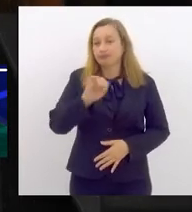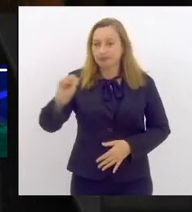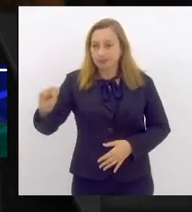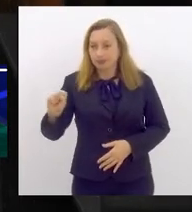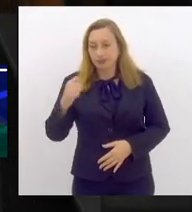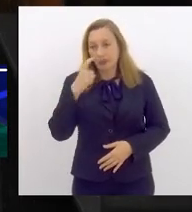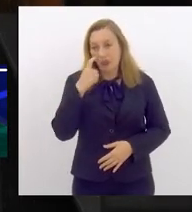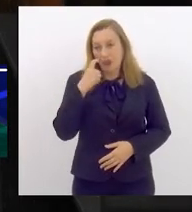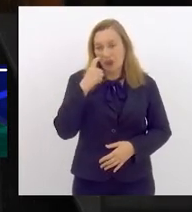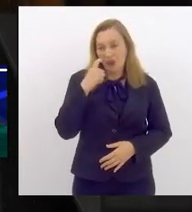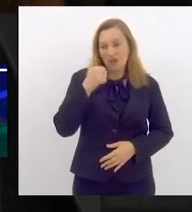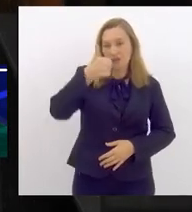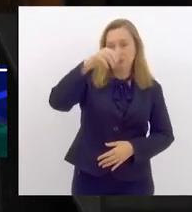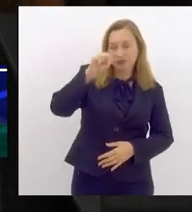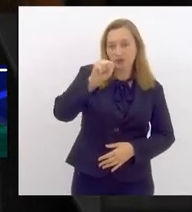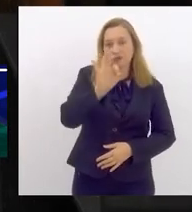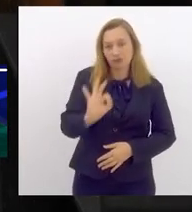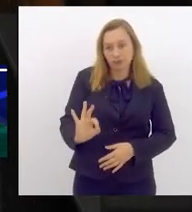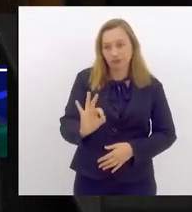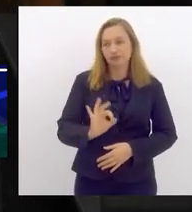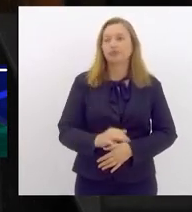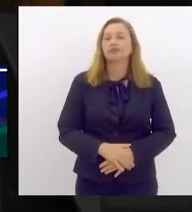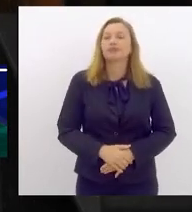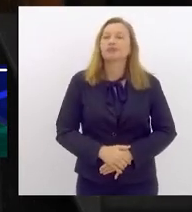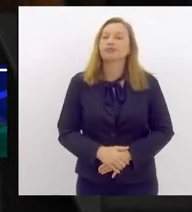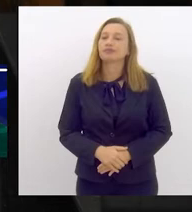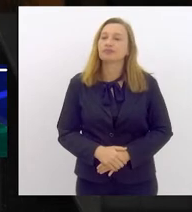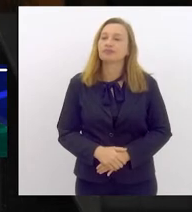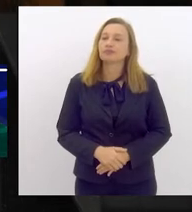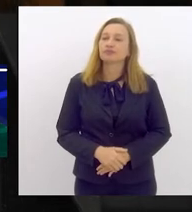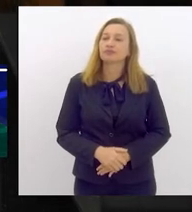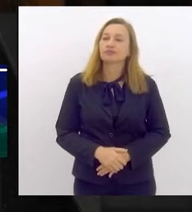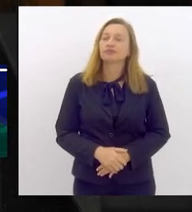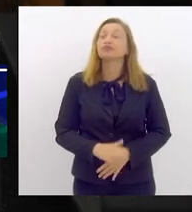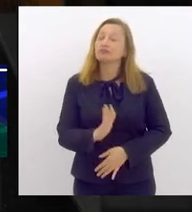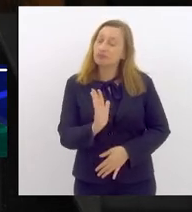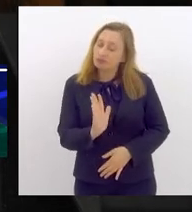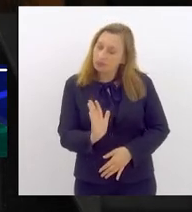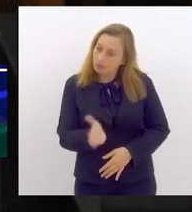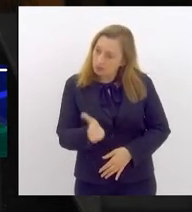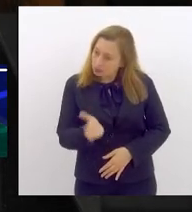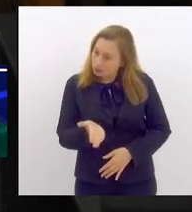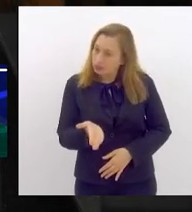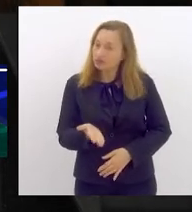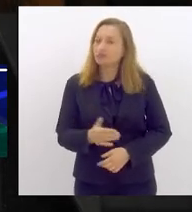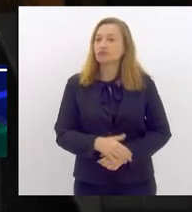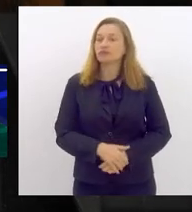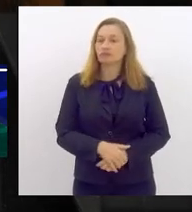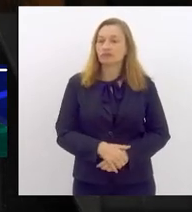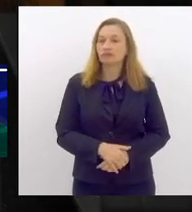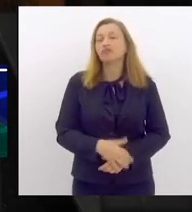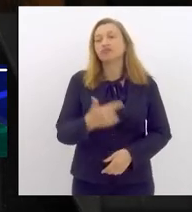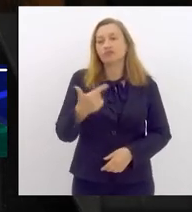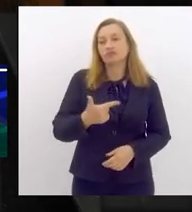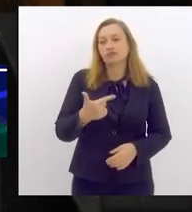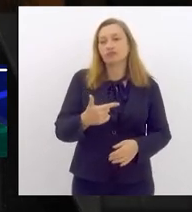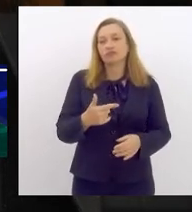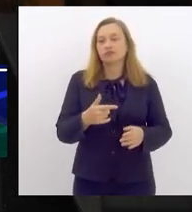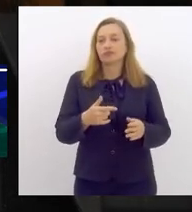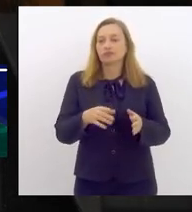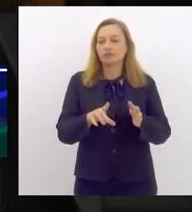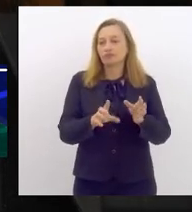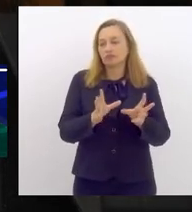ICMS máximo dezoito por cento e já deu e vai dar segundo os cálculos da